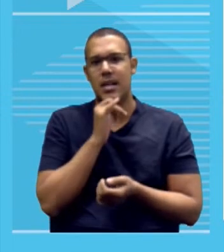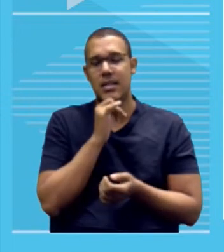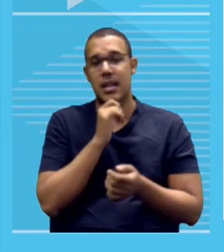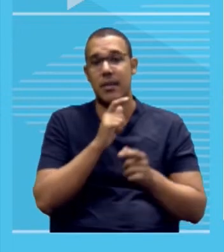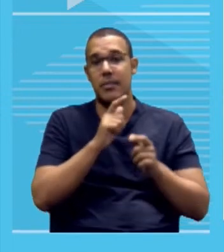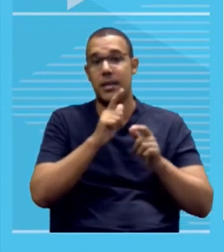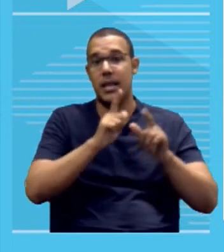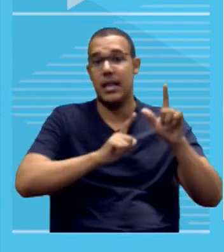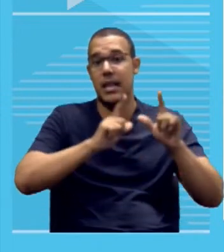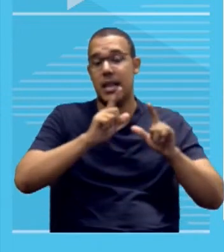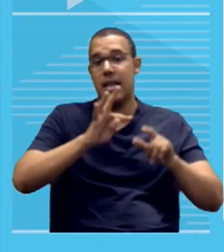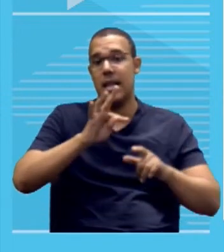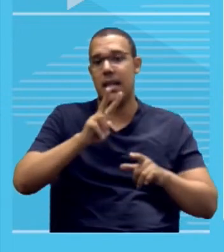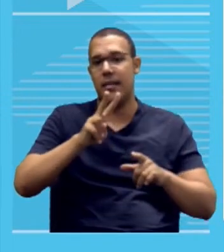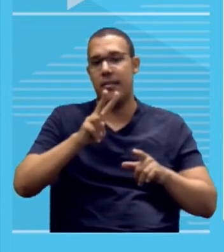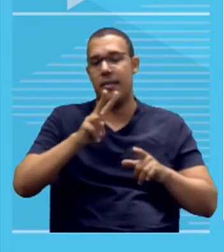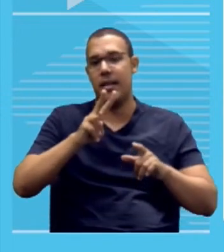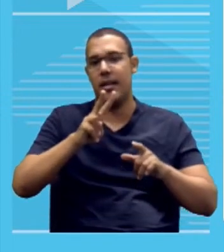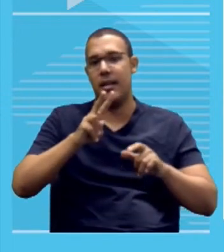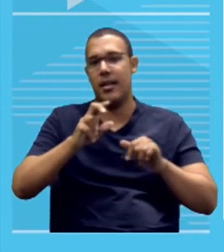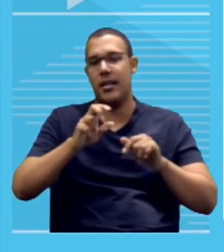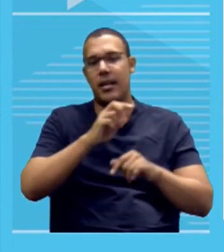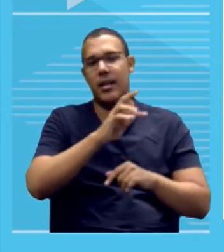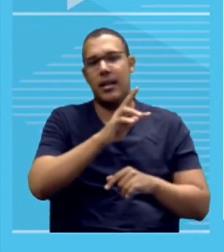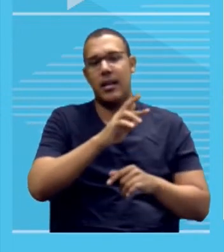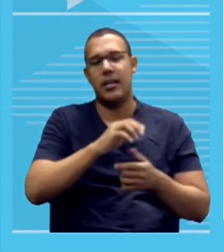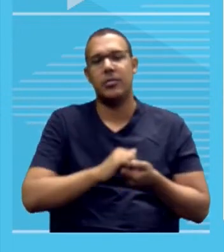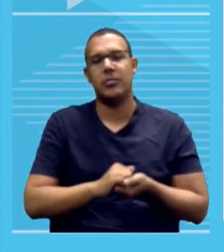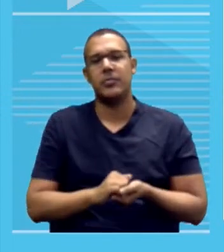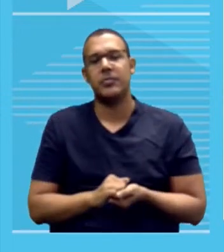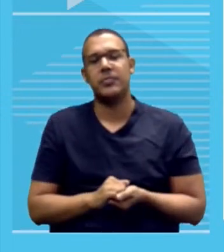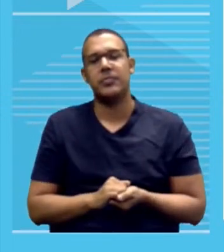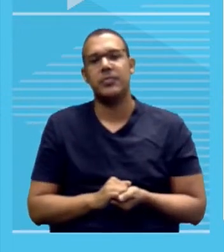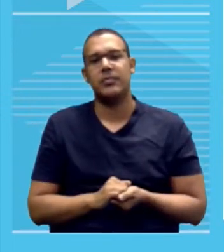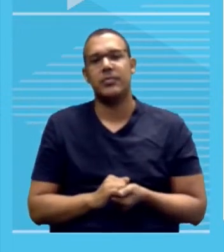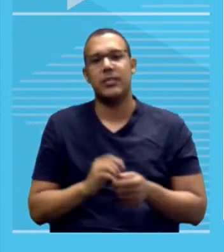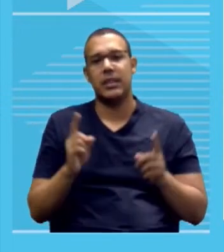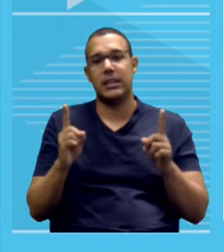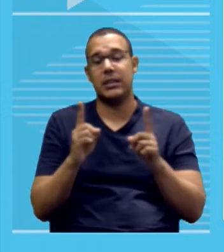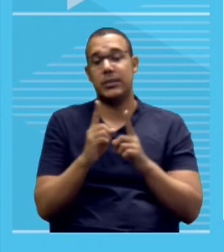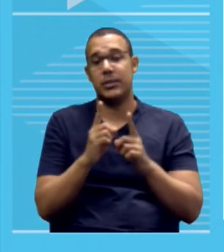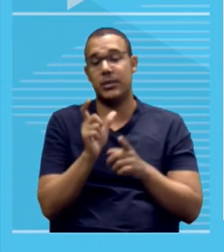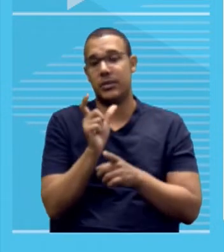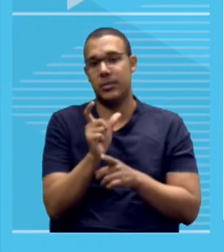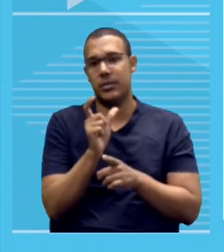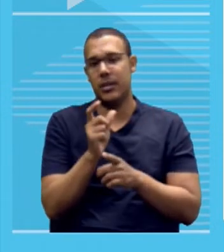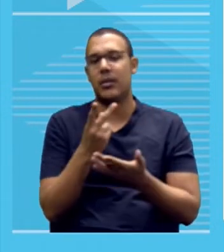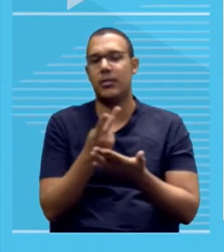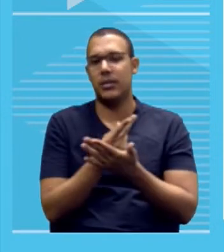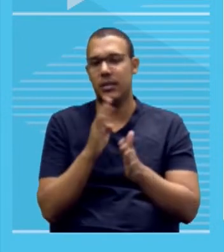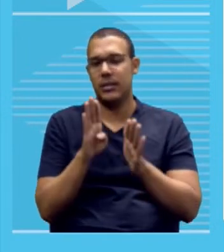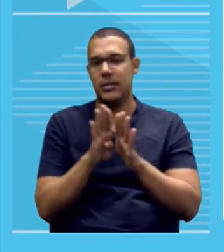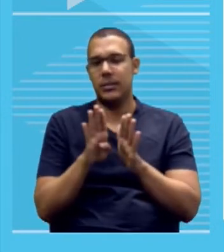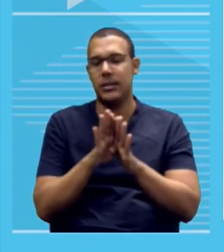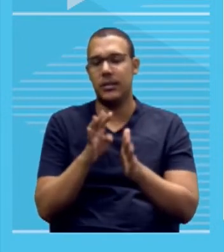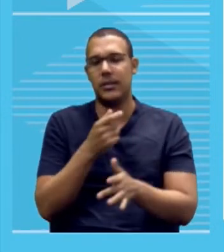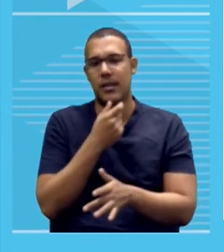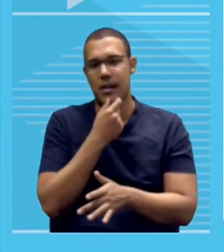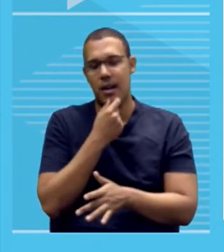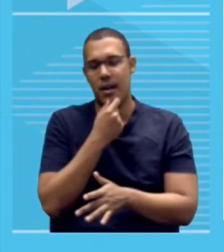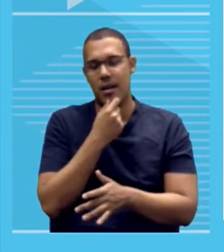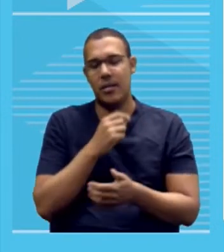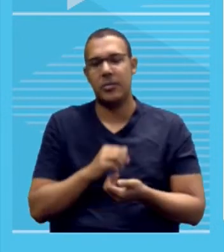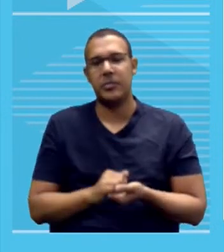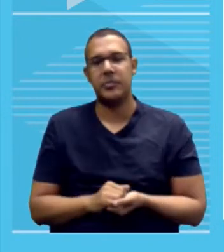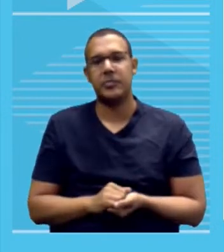ver ao invés de televisão porque é muito grande então isso acontece a redução também acontece tá bom Professor